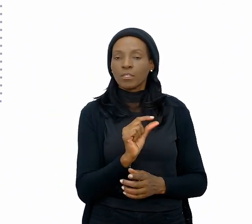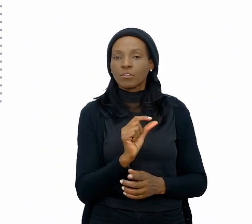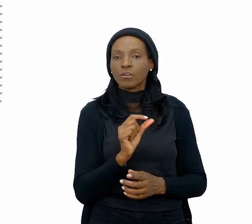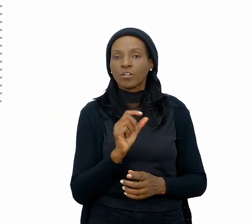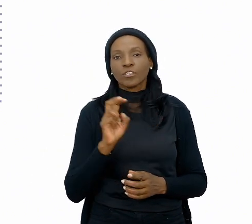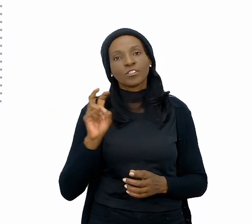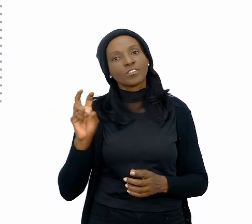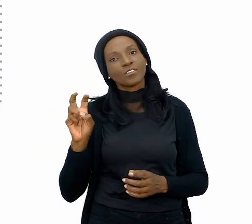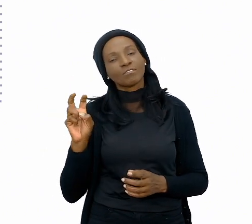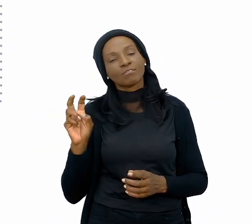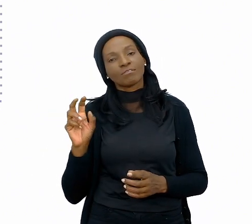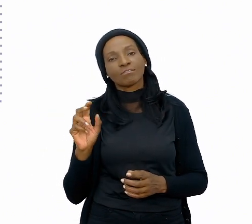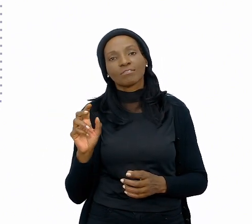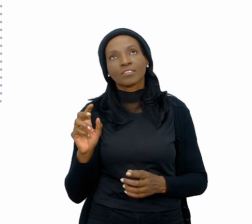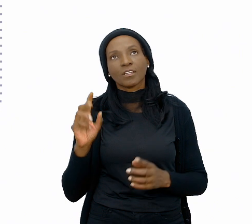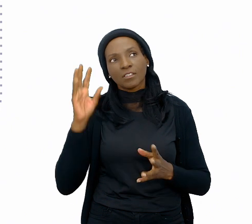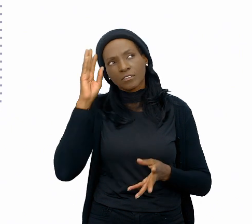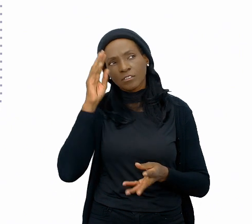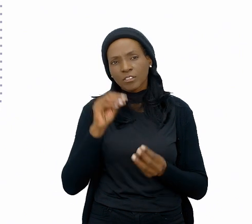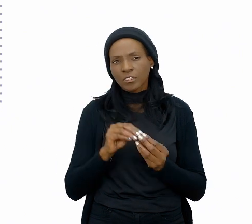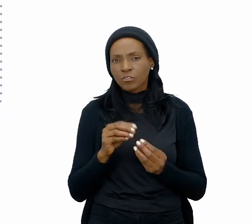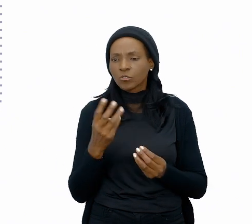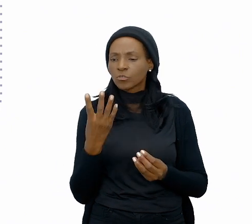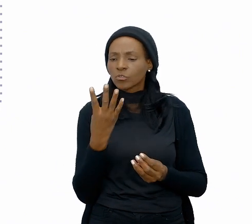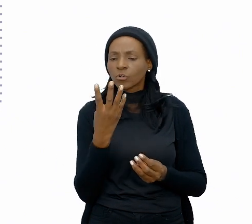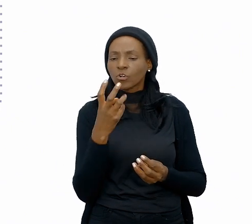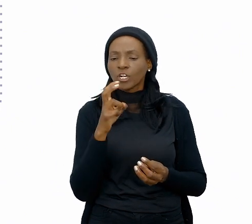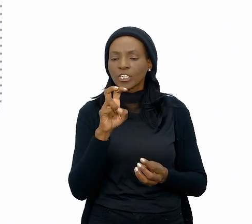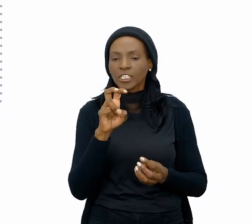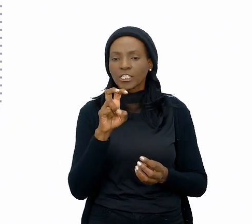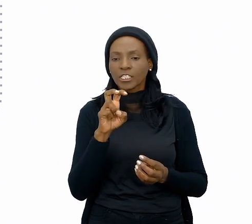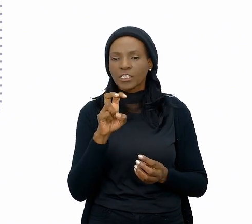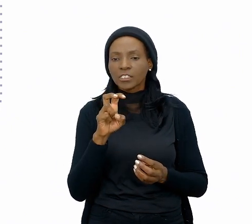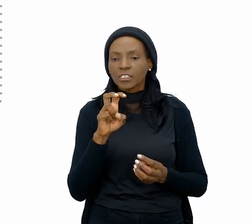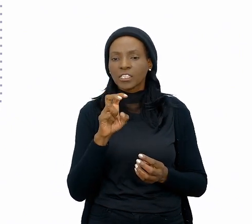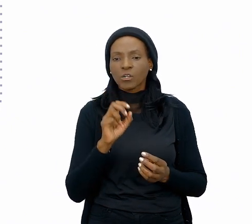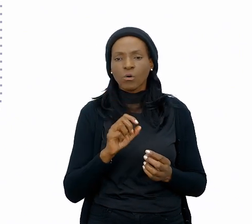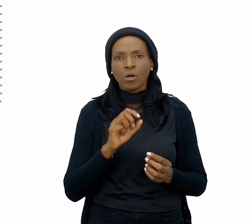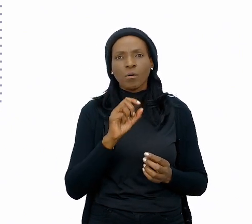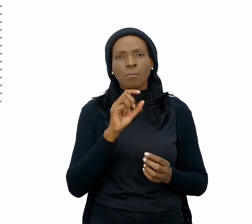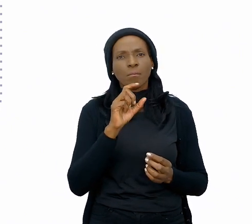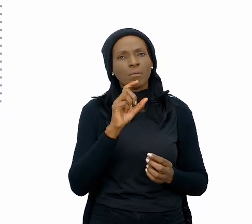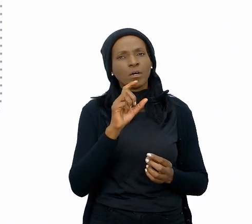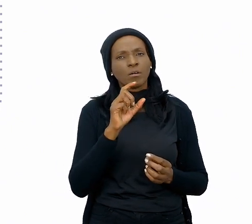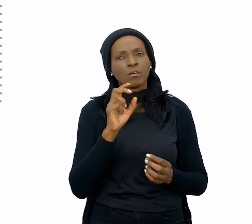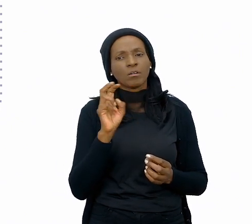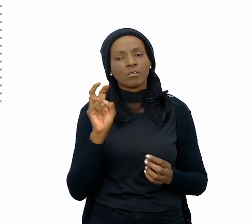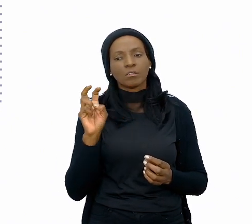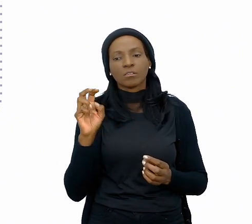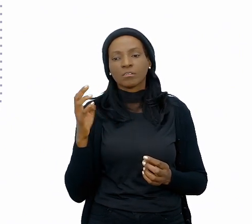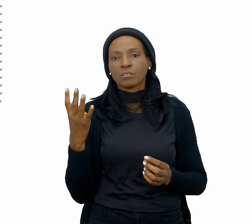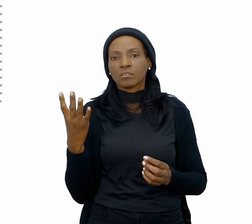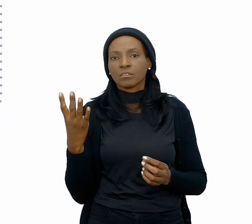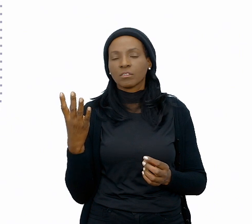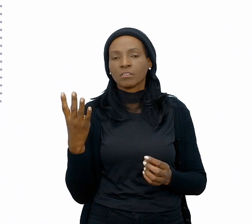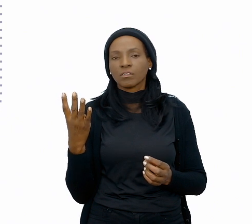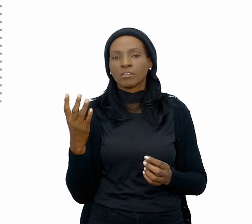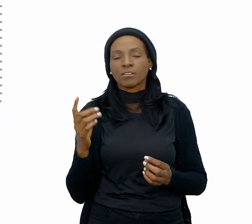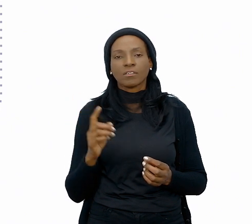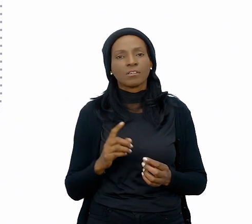5. Logo, 45 é maior que 54. É muito interessante a gente fazer isso com as crianças,